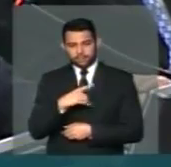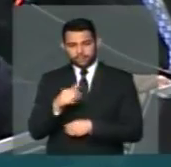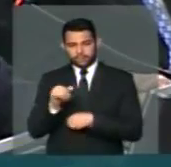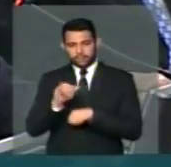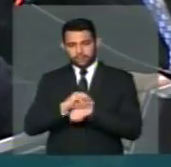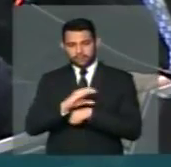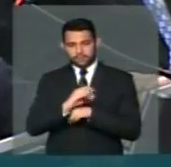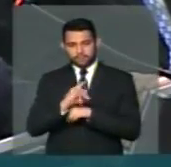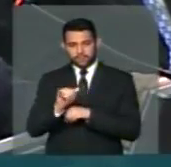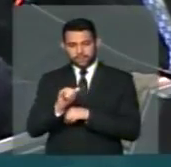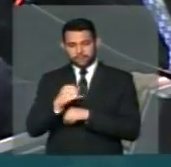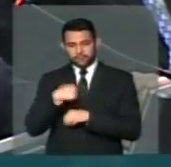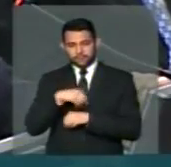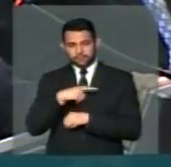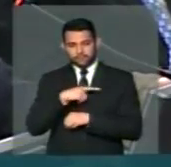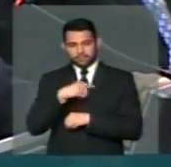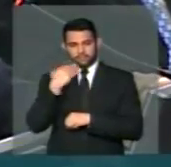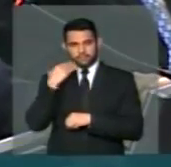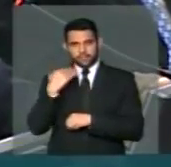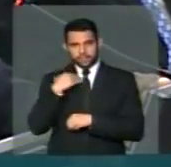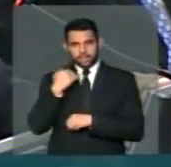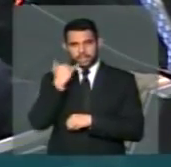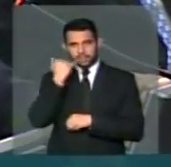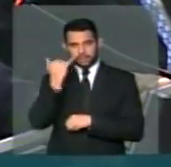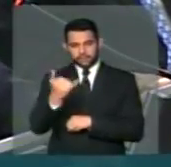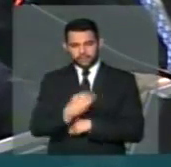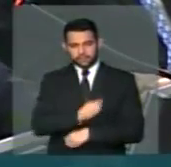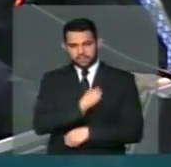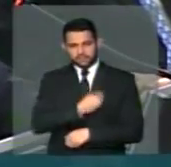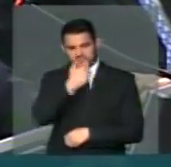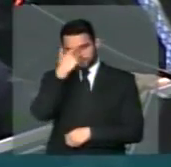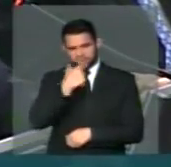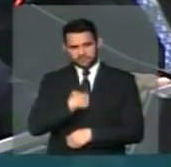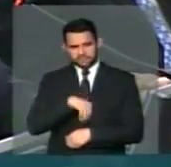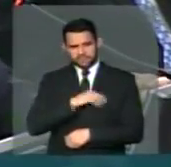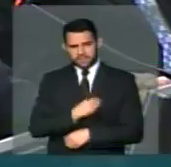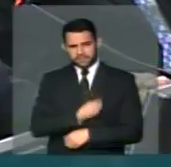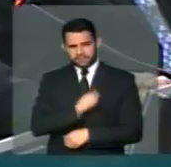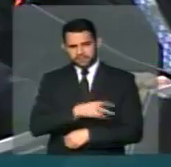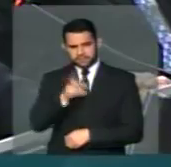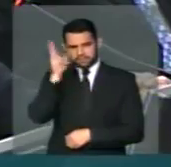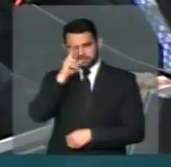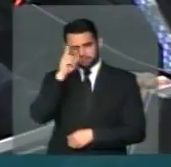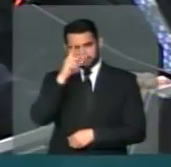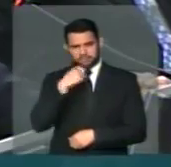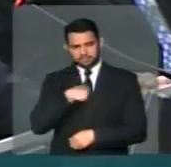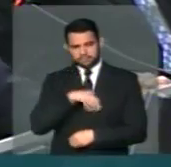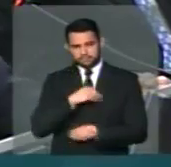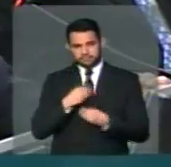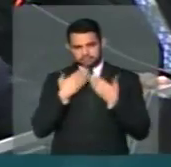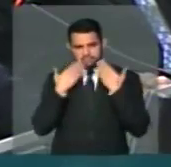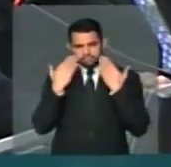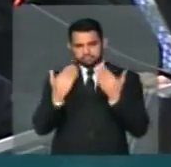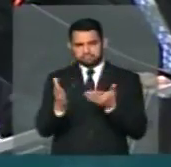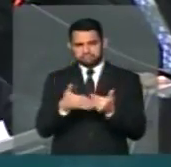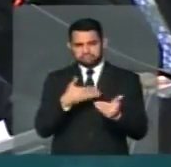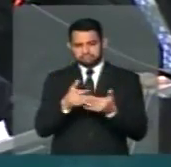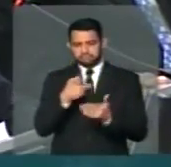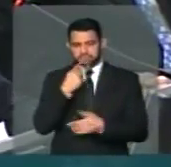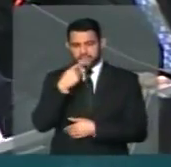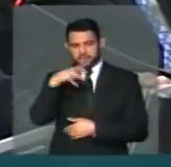CPI o meu sigilo bancário, fiscal, telefônico, minha vida, minha conduta, minha história, e digo a Vossa